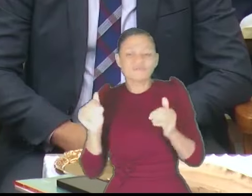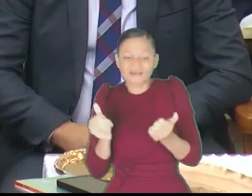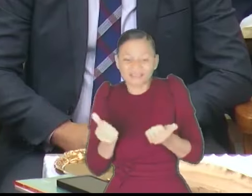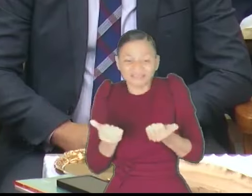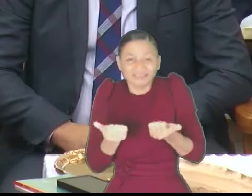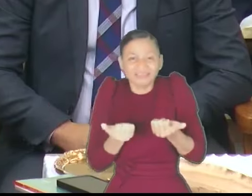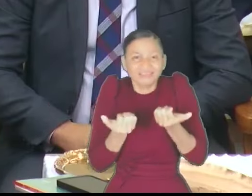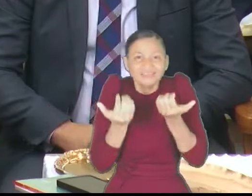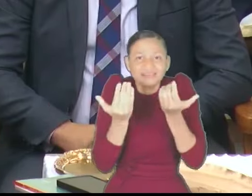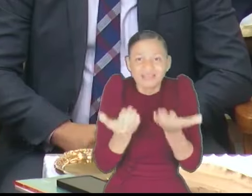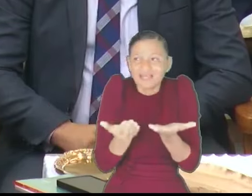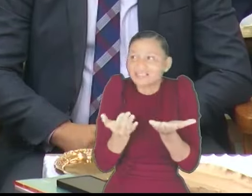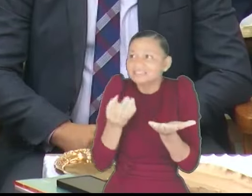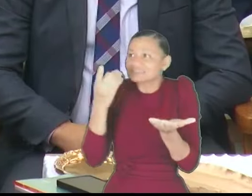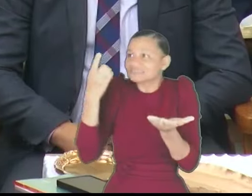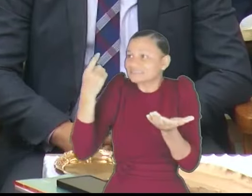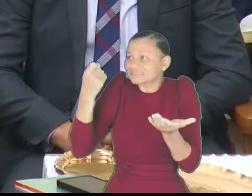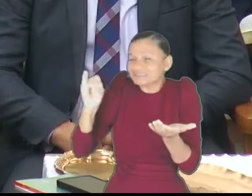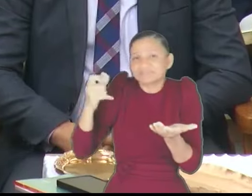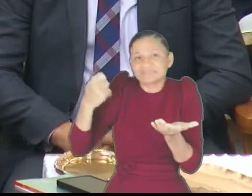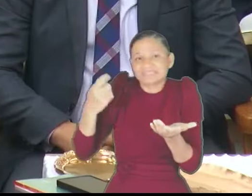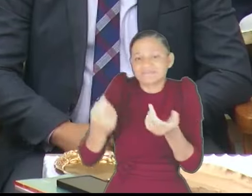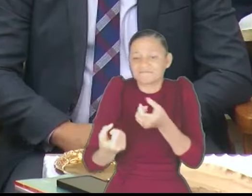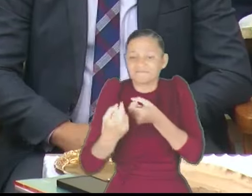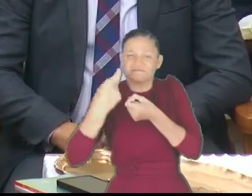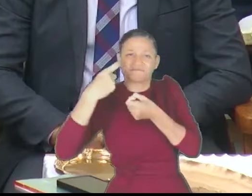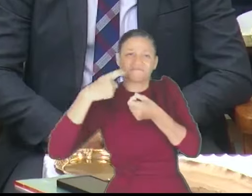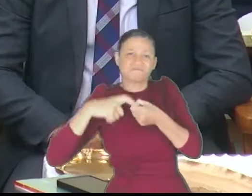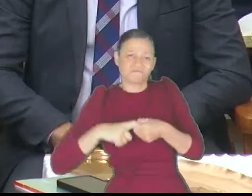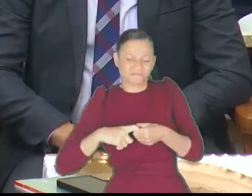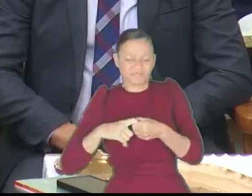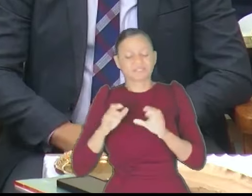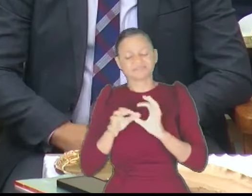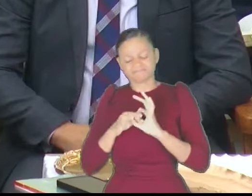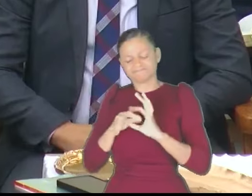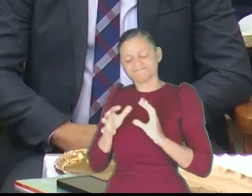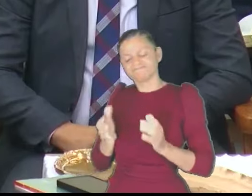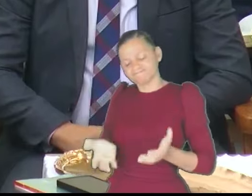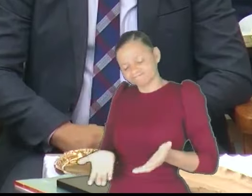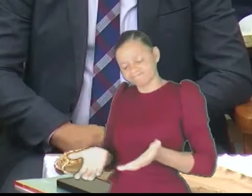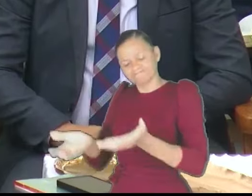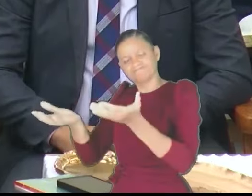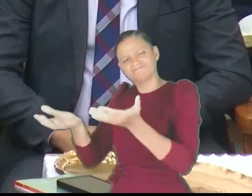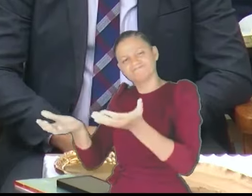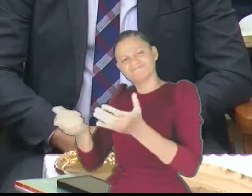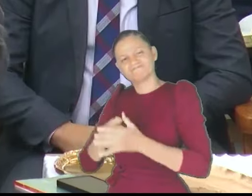se Ele precisar pedir de volta, nós não estejamos dispostos a devolver.